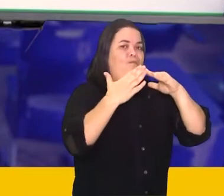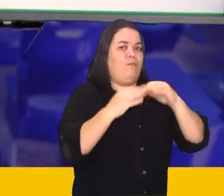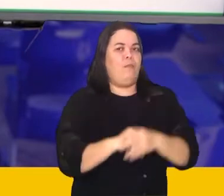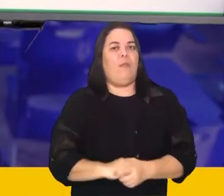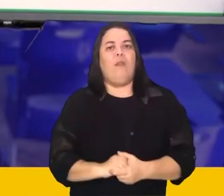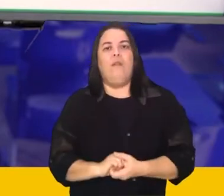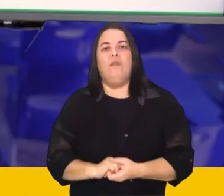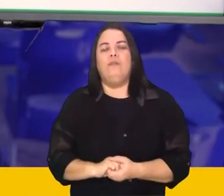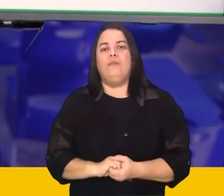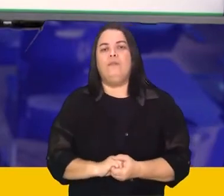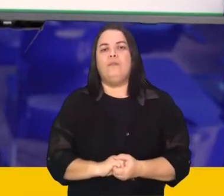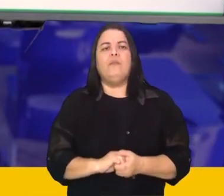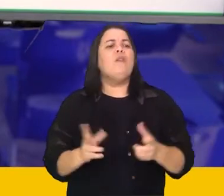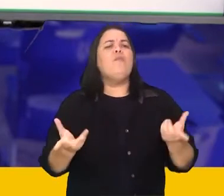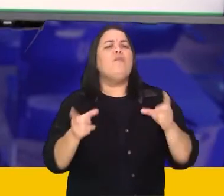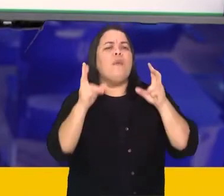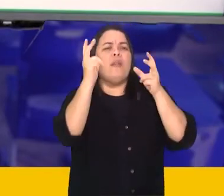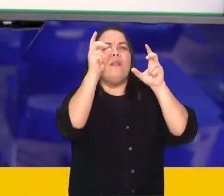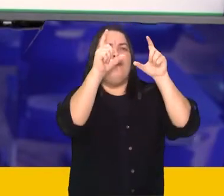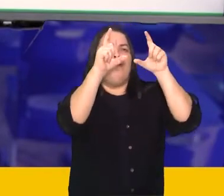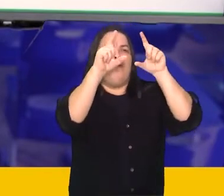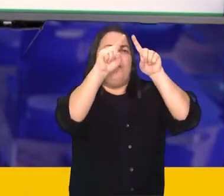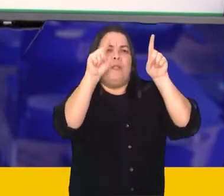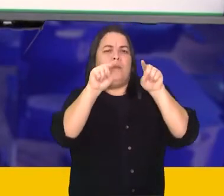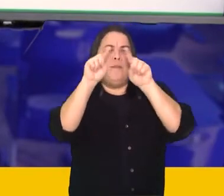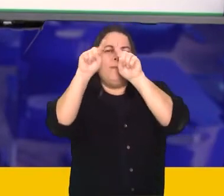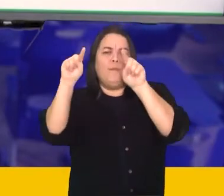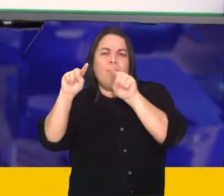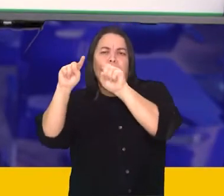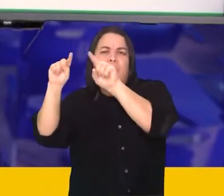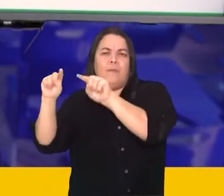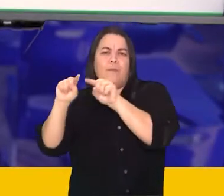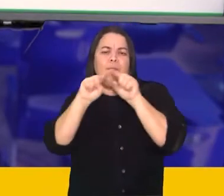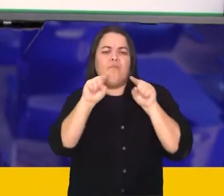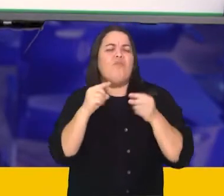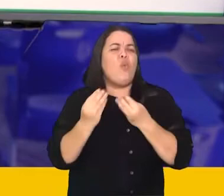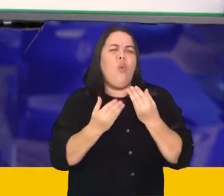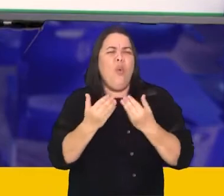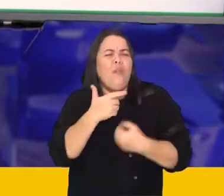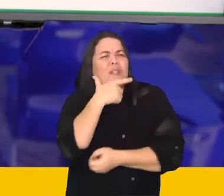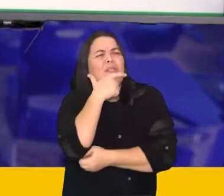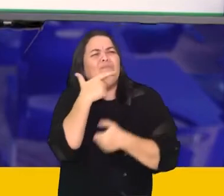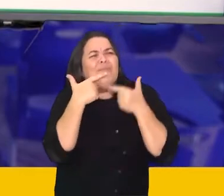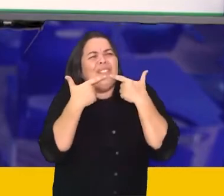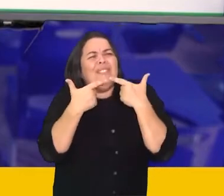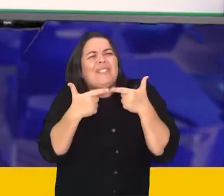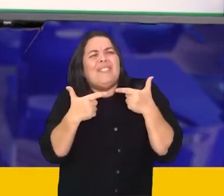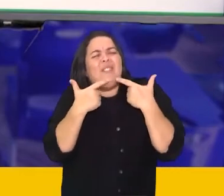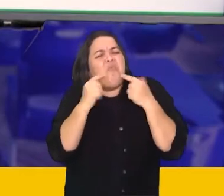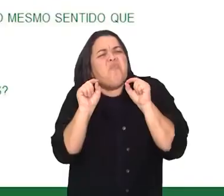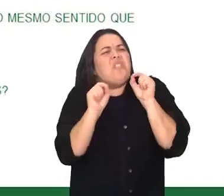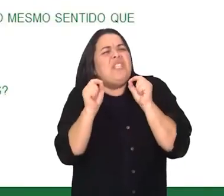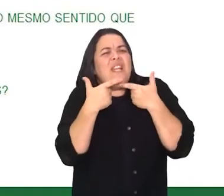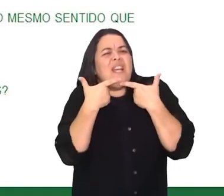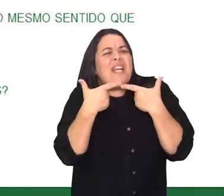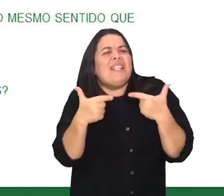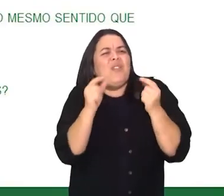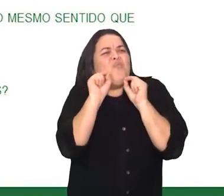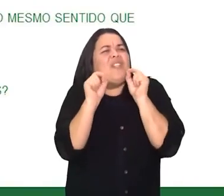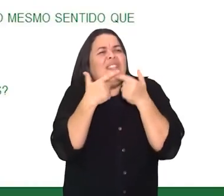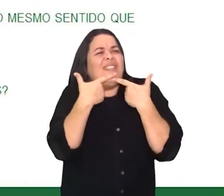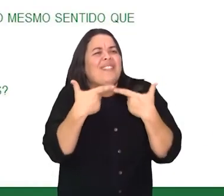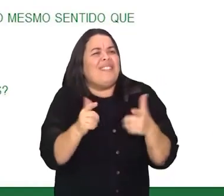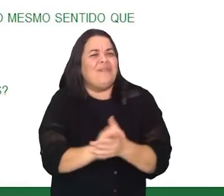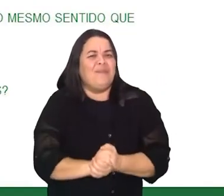Como é que na tira se estabelece o humor? Nessa tira, no caso, como é que se estabelece o humor? A graça da tira. Veja